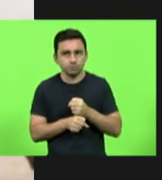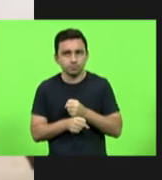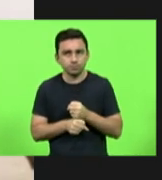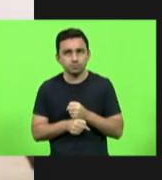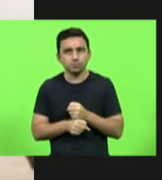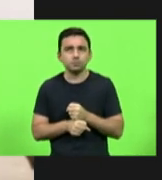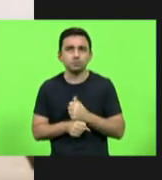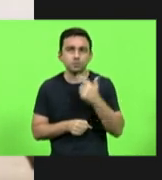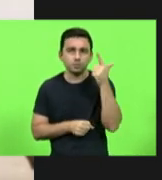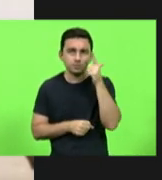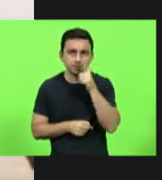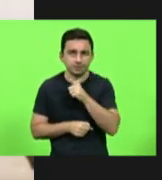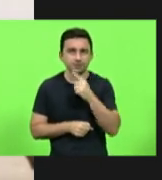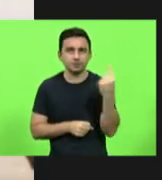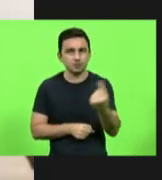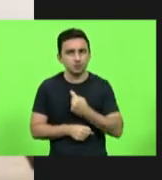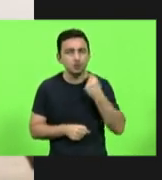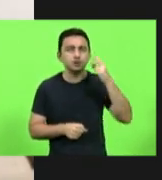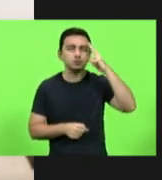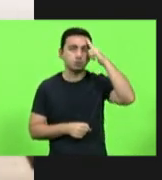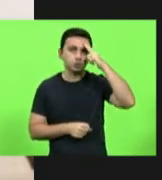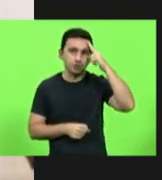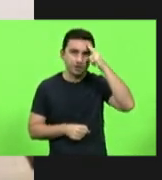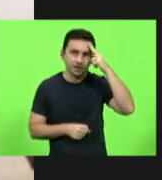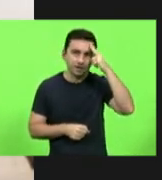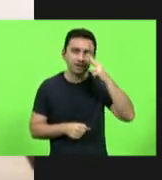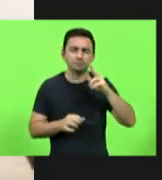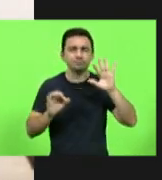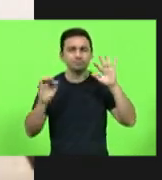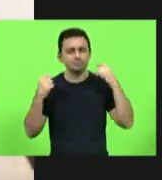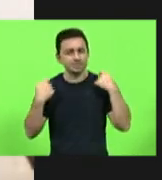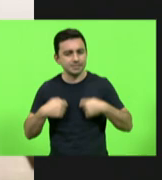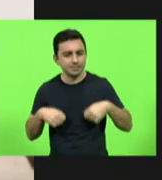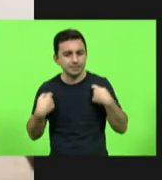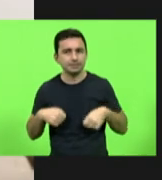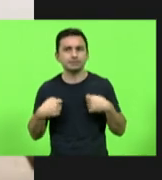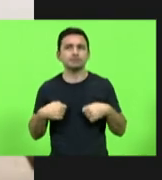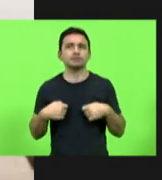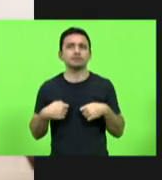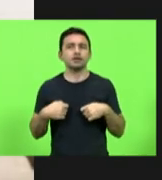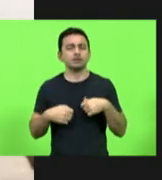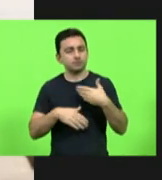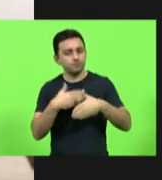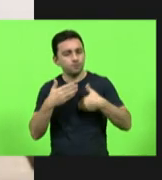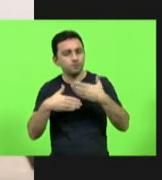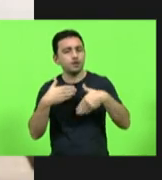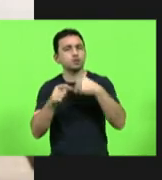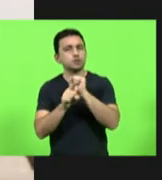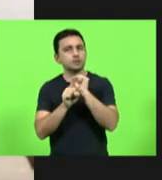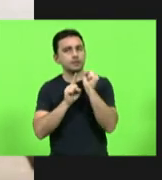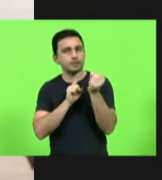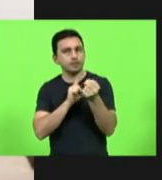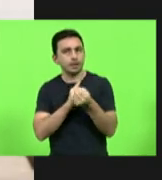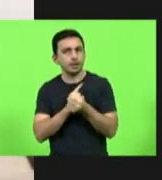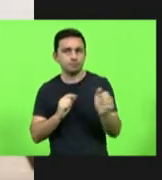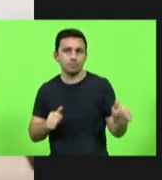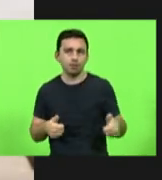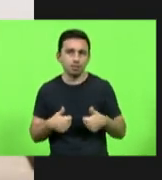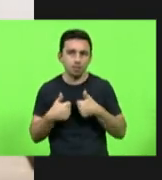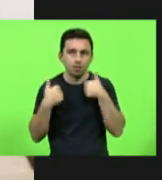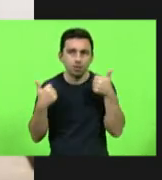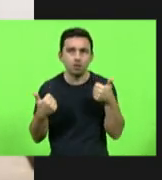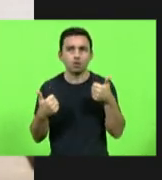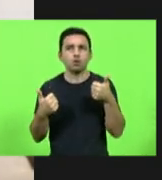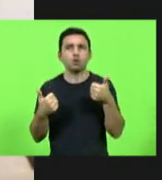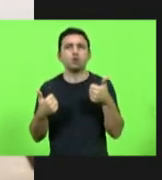seja aquilo que nós sonhamos, seja aquilo que é necessário, seja para construir uma sociedade melhor, pessoas melhores, um espaço melhor